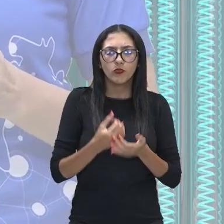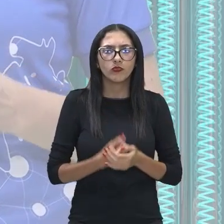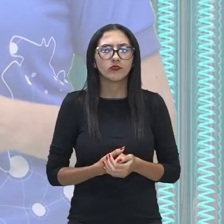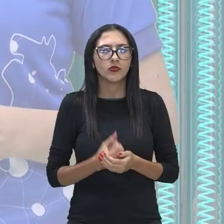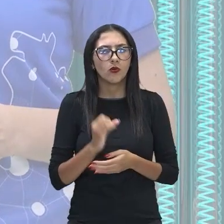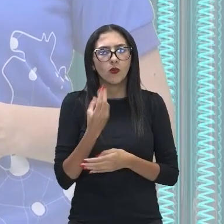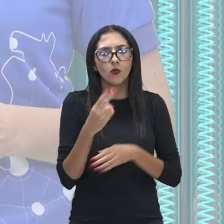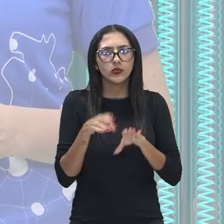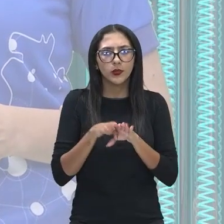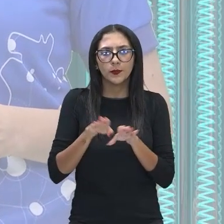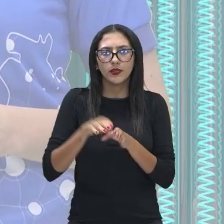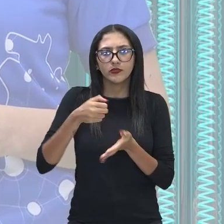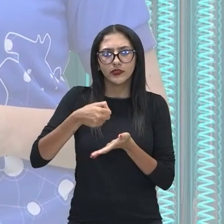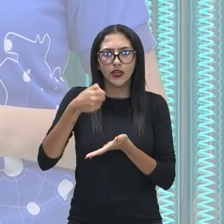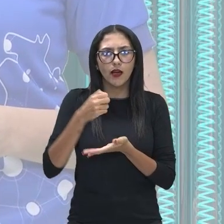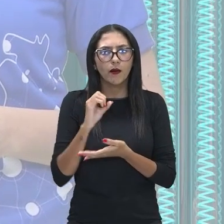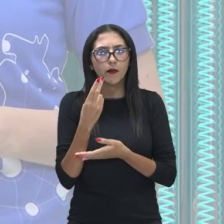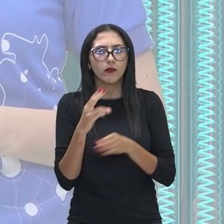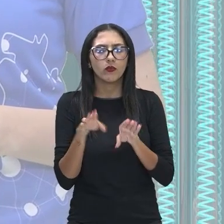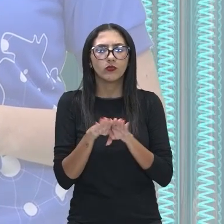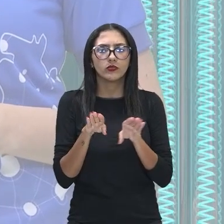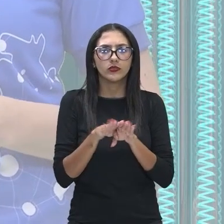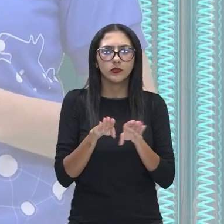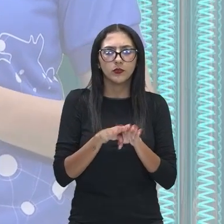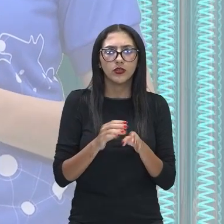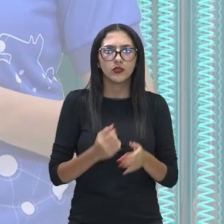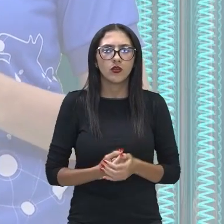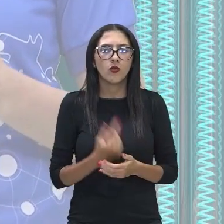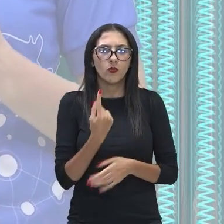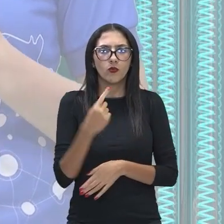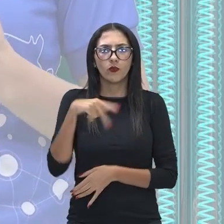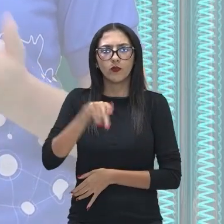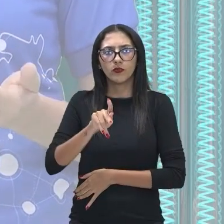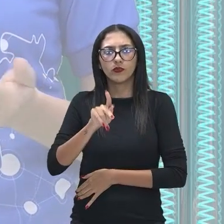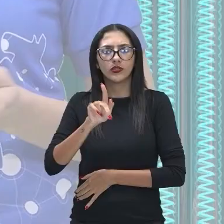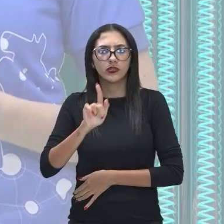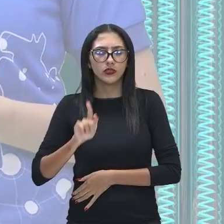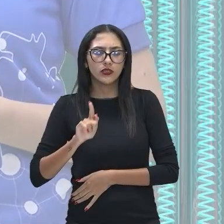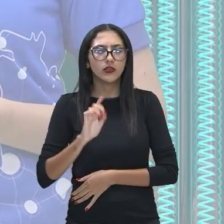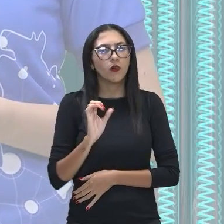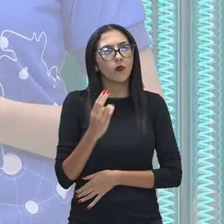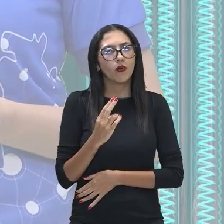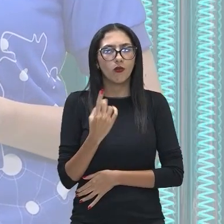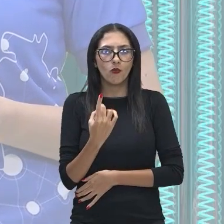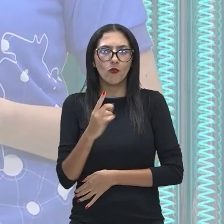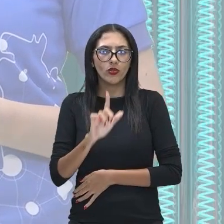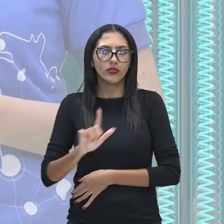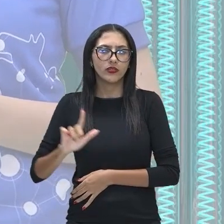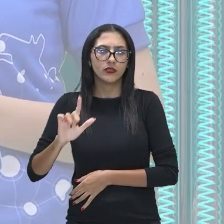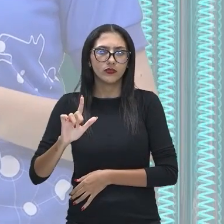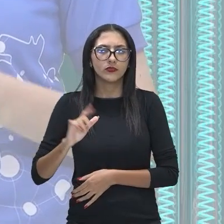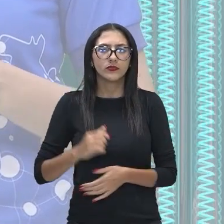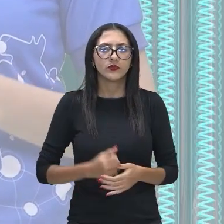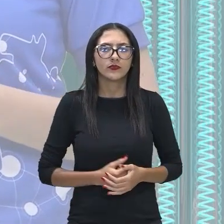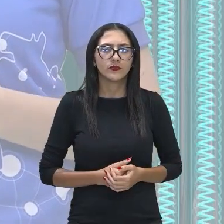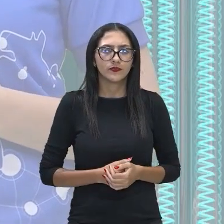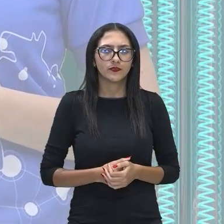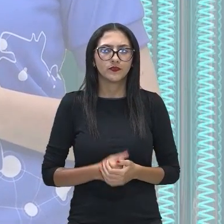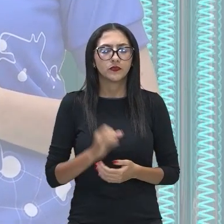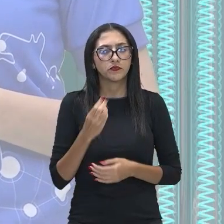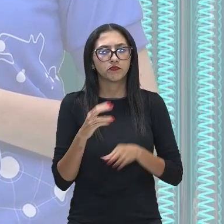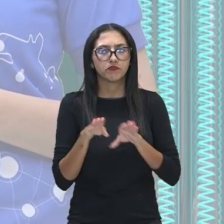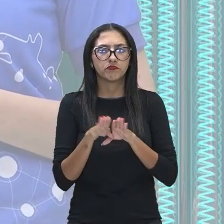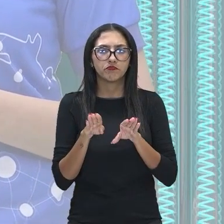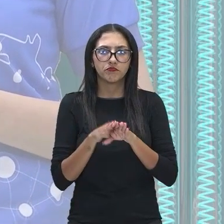saco, né? A kilo of, 1 liter of, então quilo, 1 litro. A handful of, né?